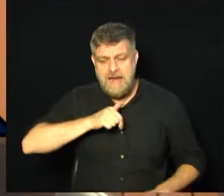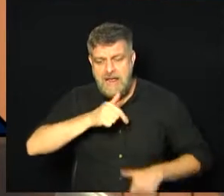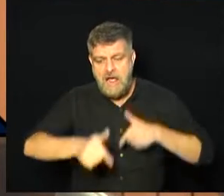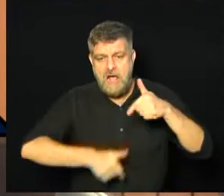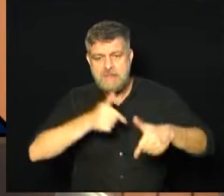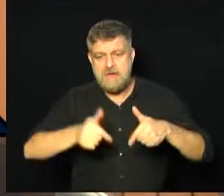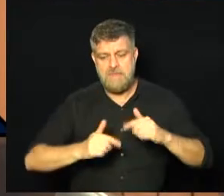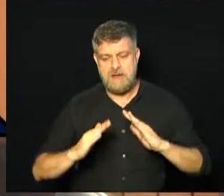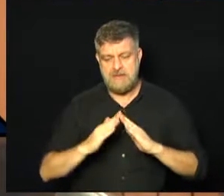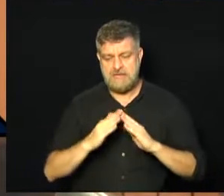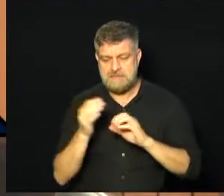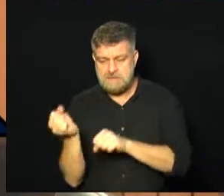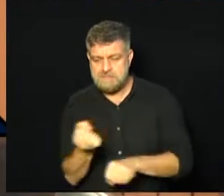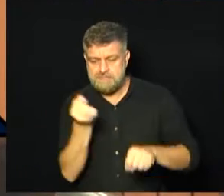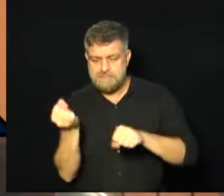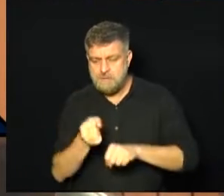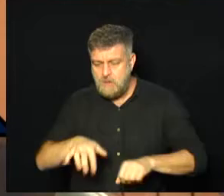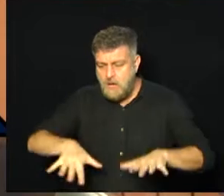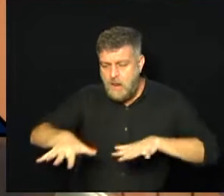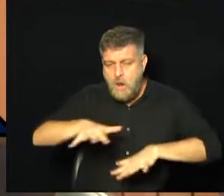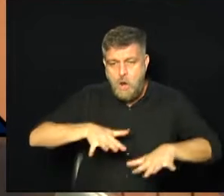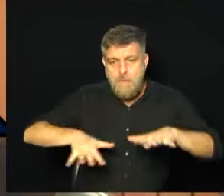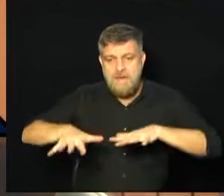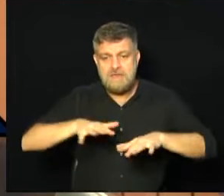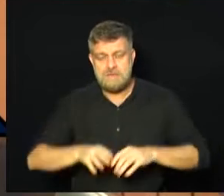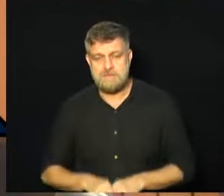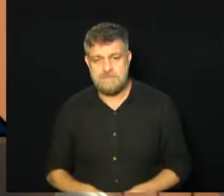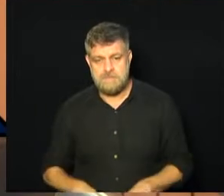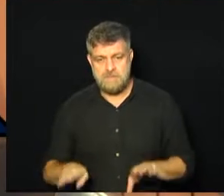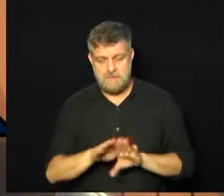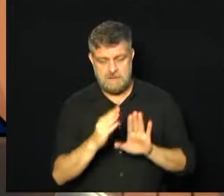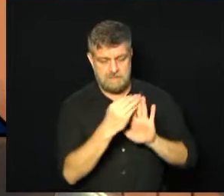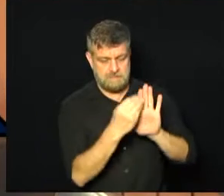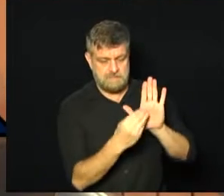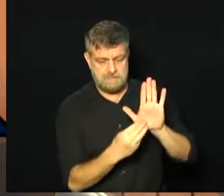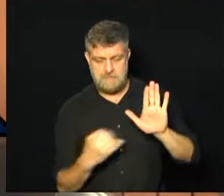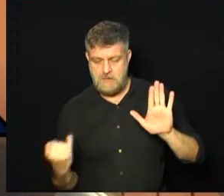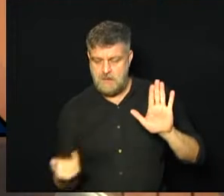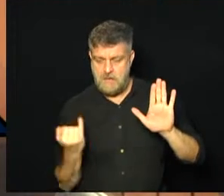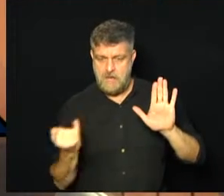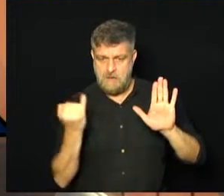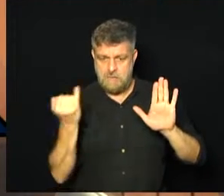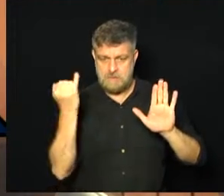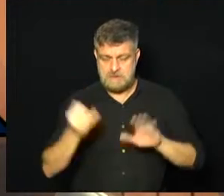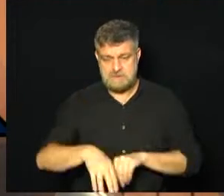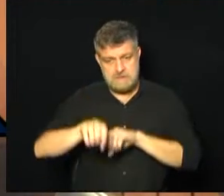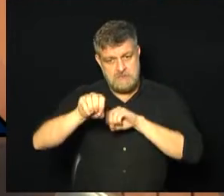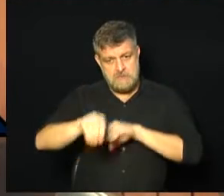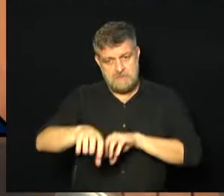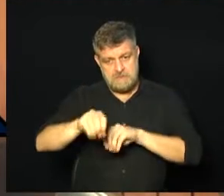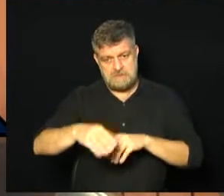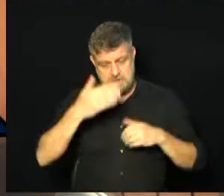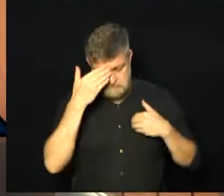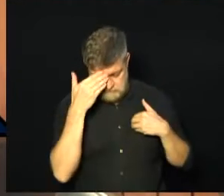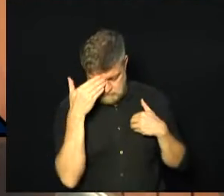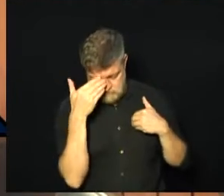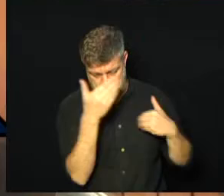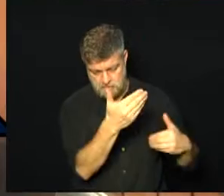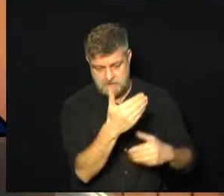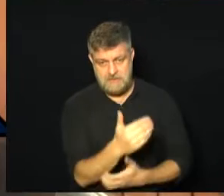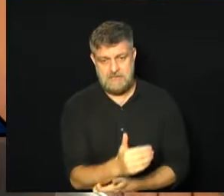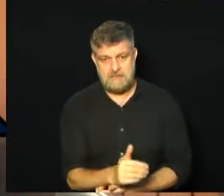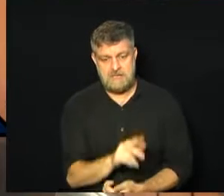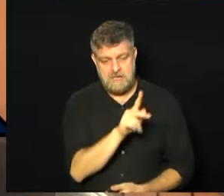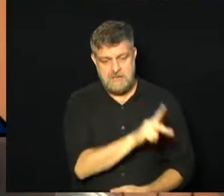domésticas. E pautando a importância da educação. Obrigada,